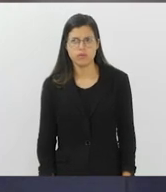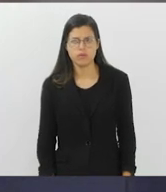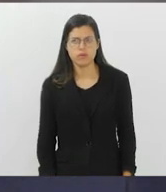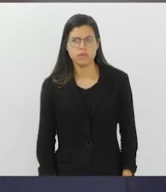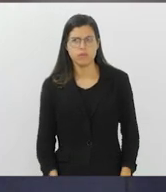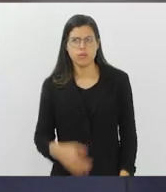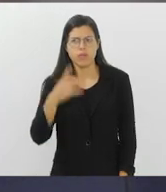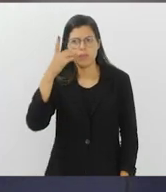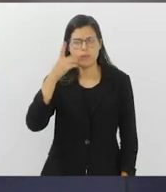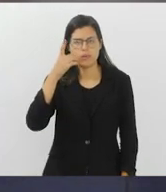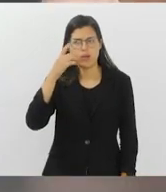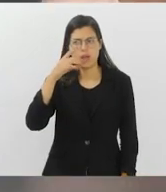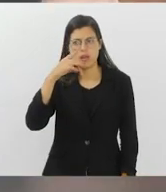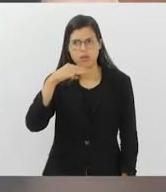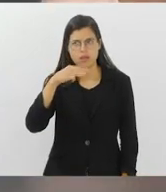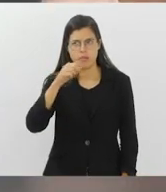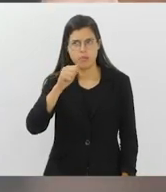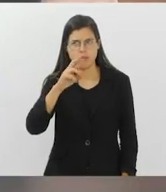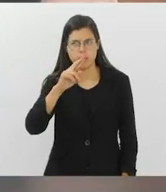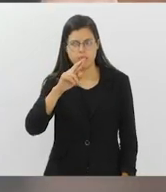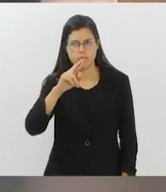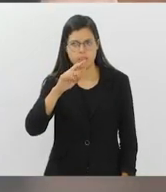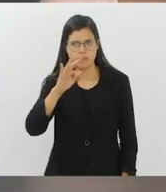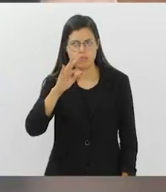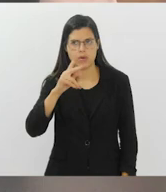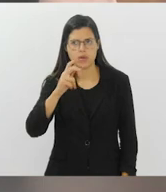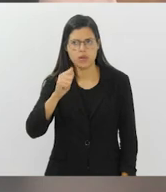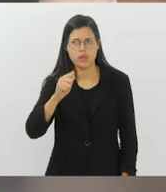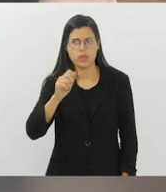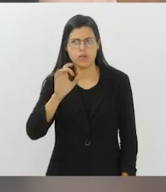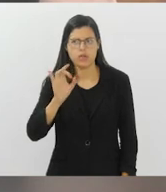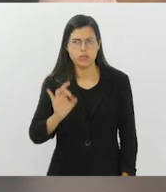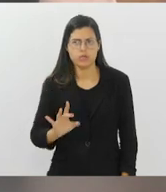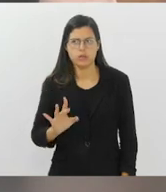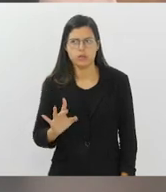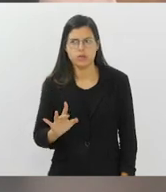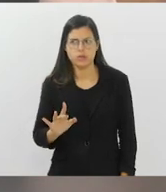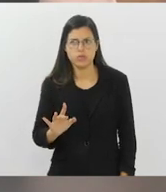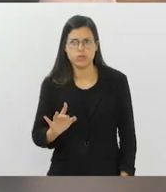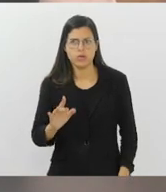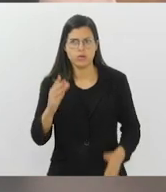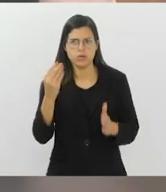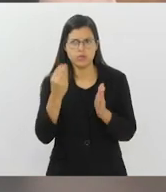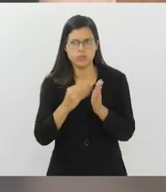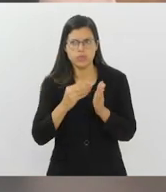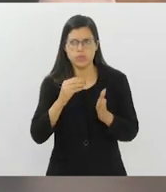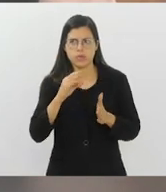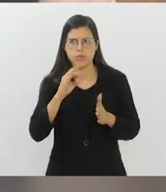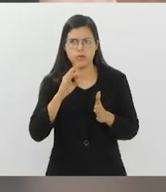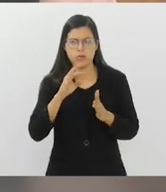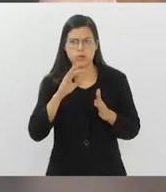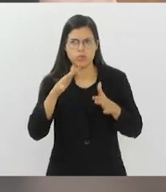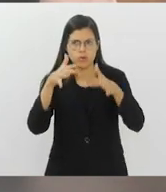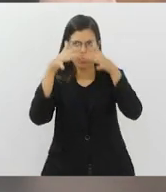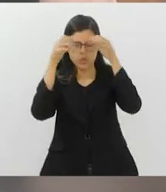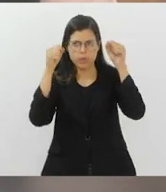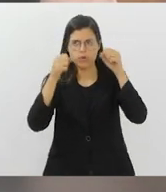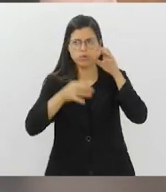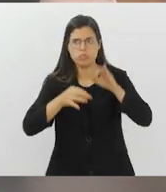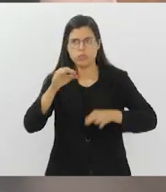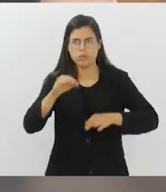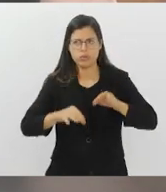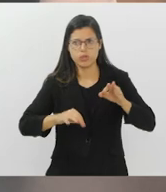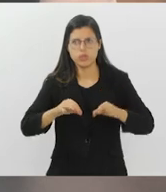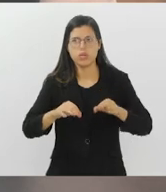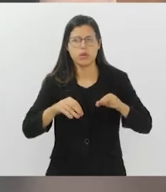deputada Marta, só para já ratificar que a inclusão do TJ está no plano de trabalho, eles vão